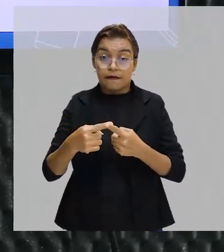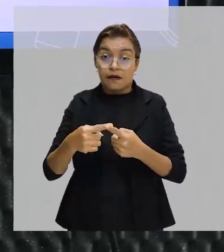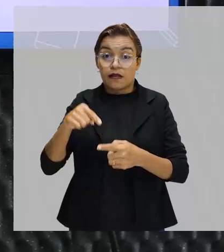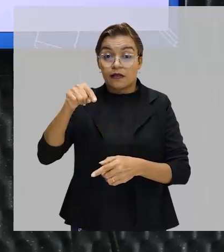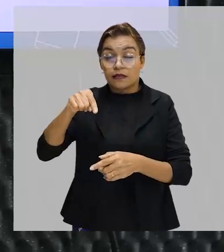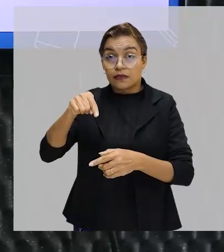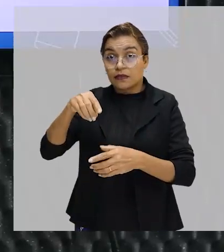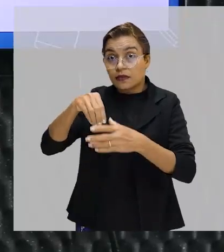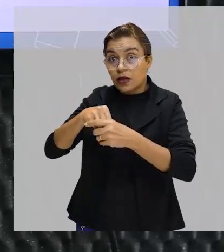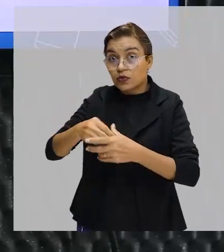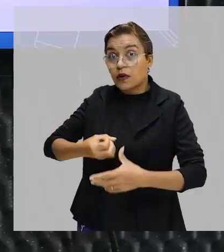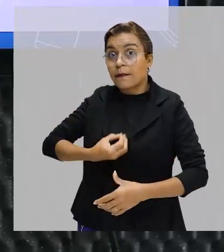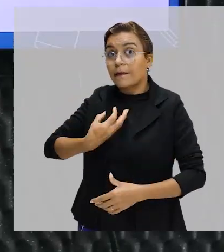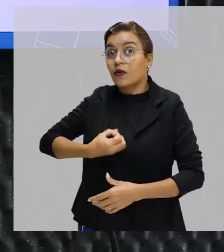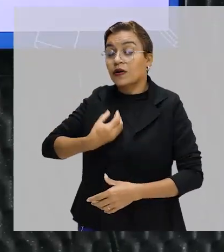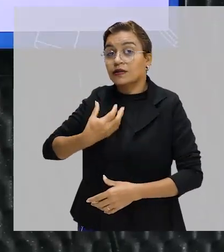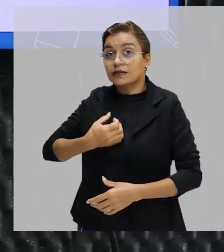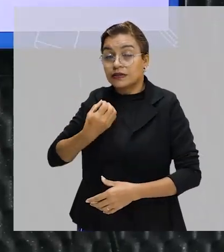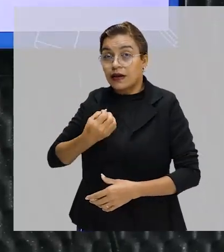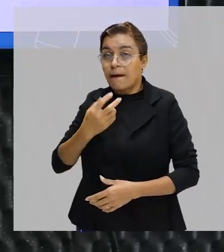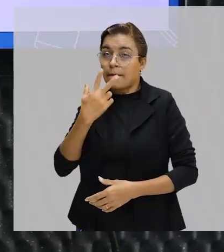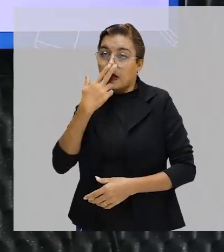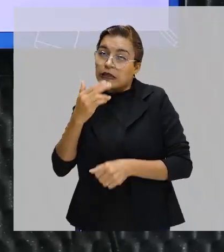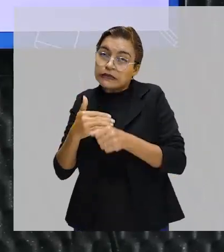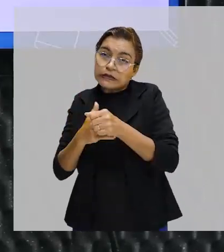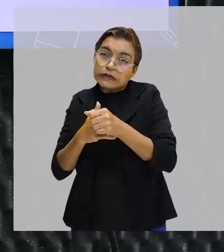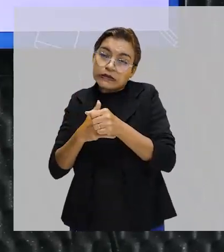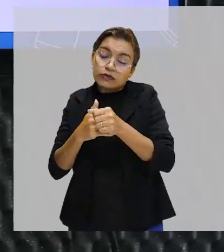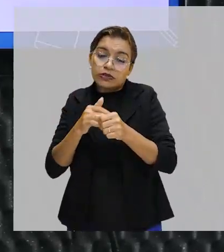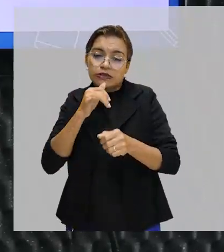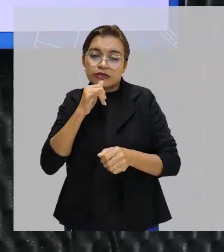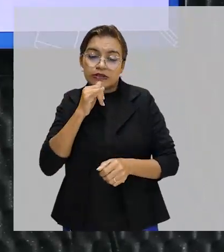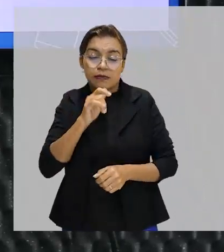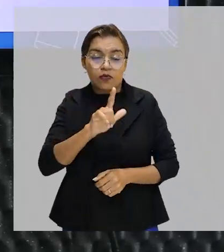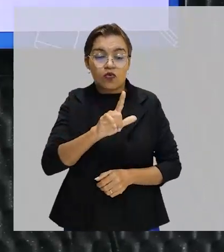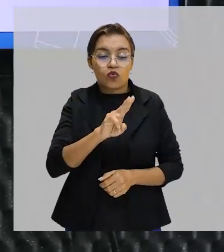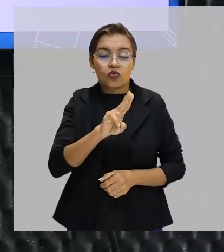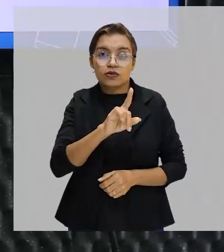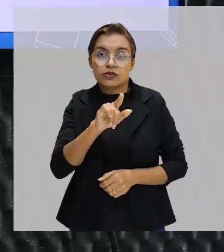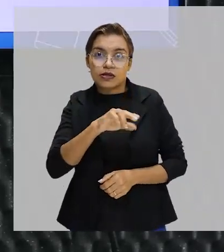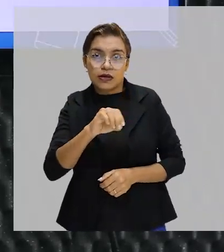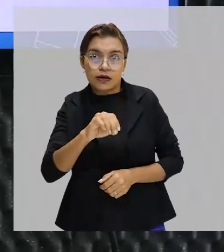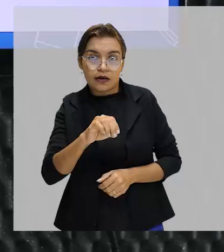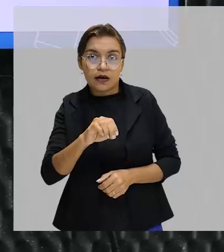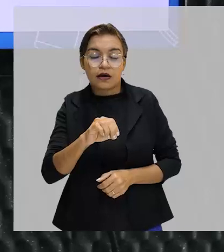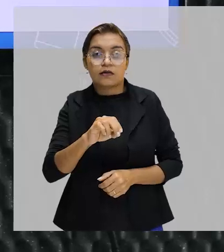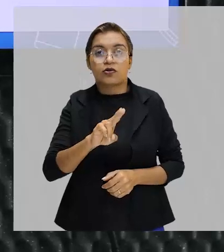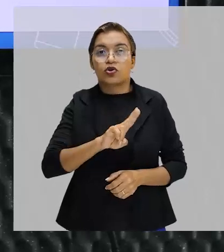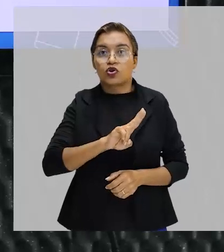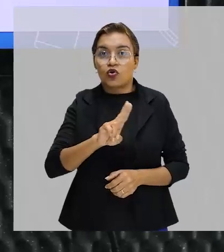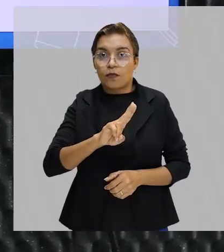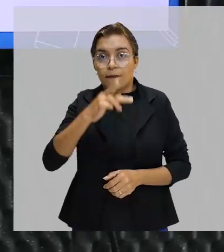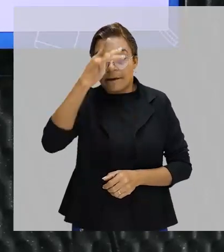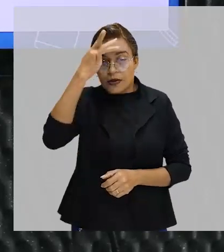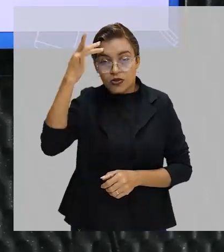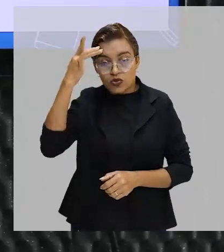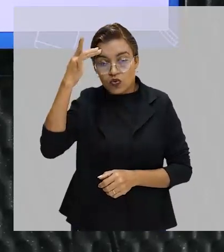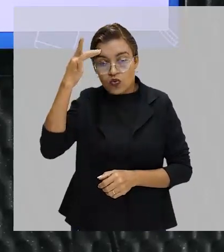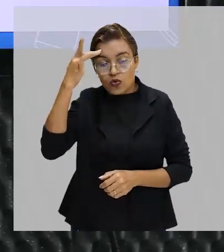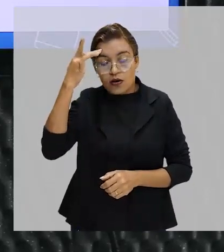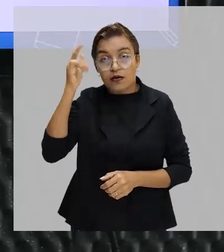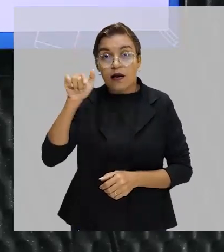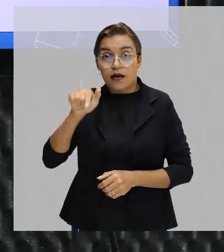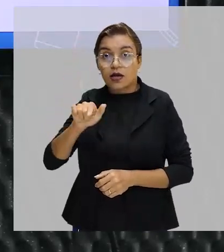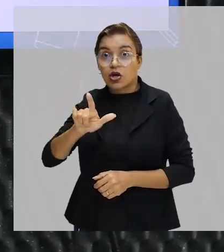faz um jogo de palavras entre luzia, um nome próprio, e luzia no sentido de brilhar,